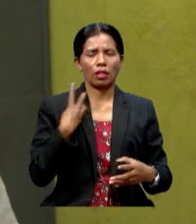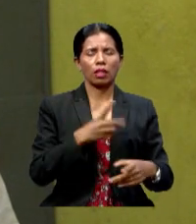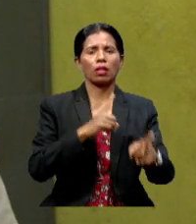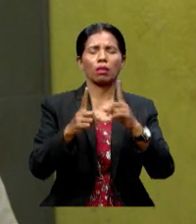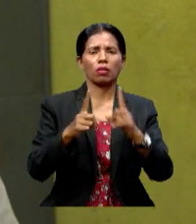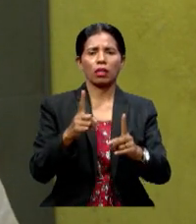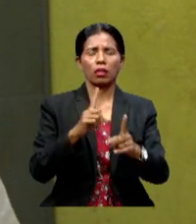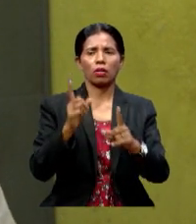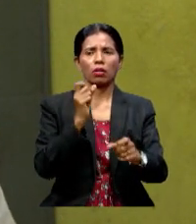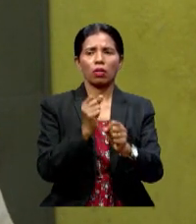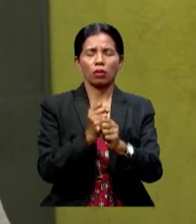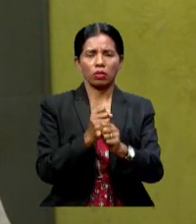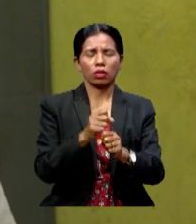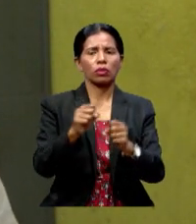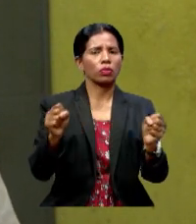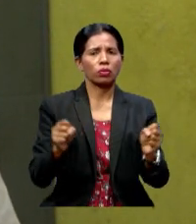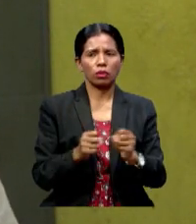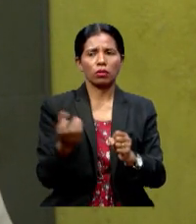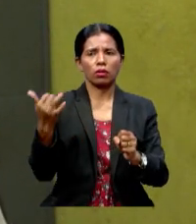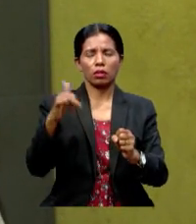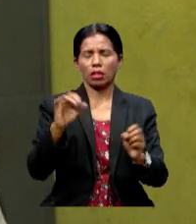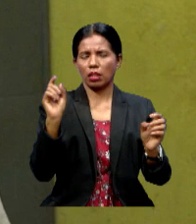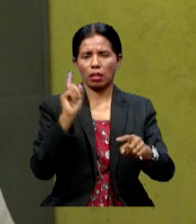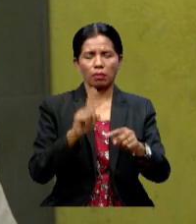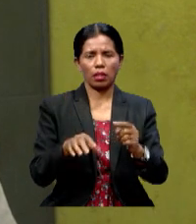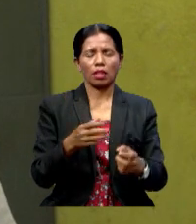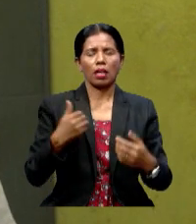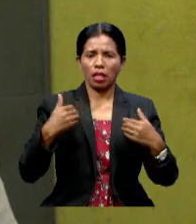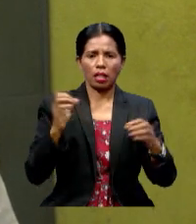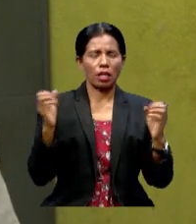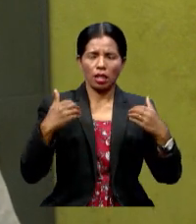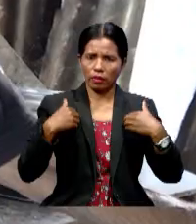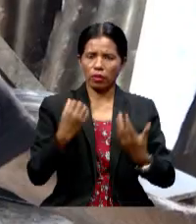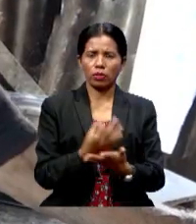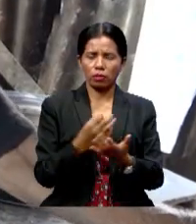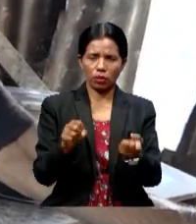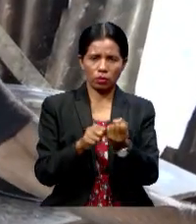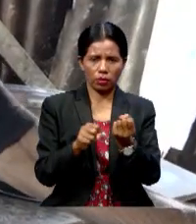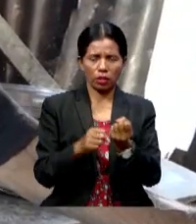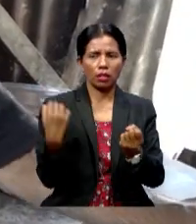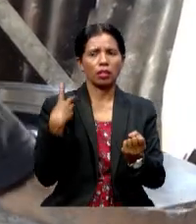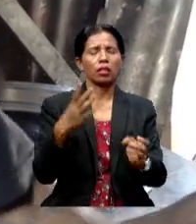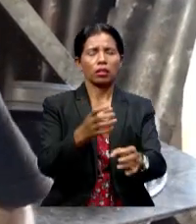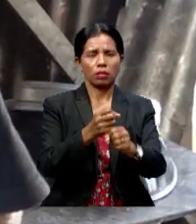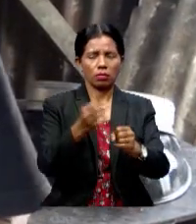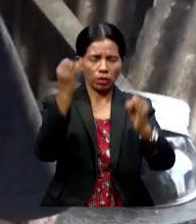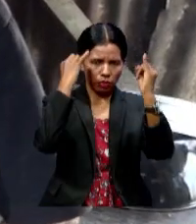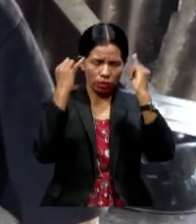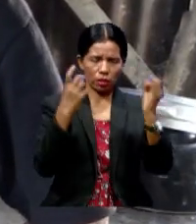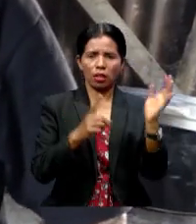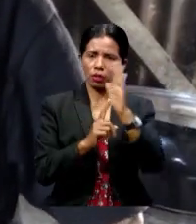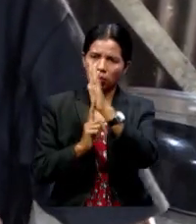está se pusir lá, fundos para ver o apoio para cima. Só ita sim informação parece ita recomenda para Mister Lawrence